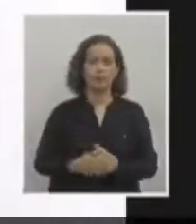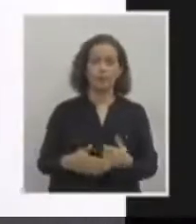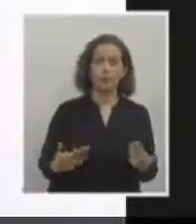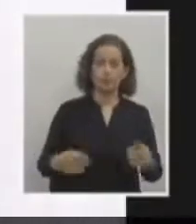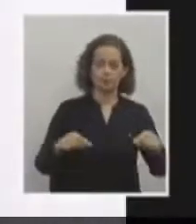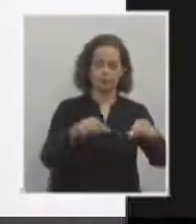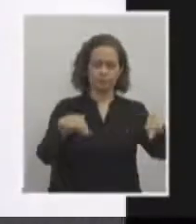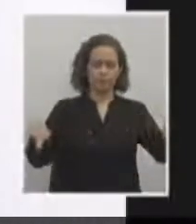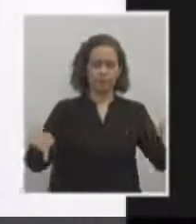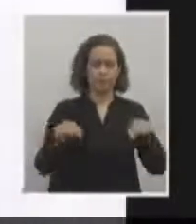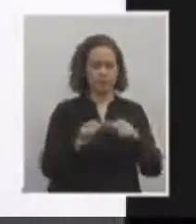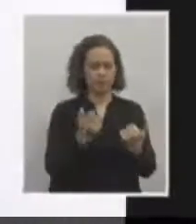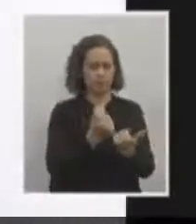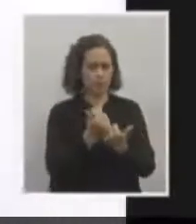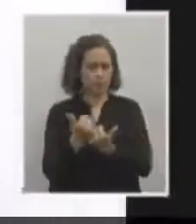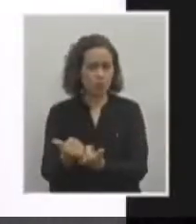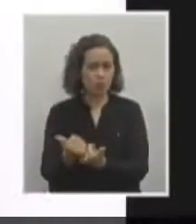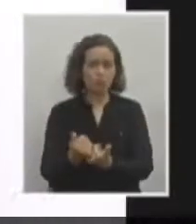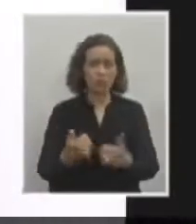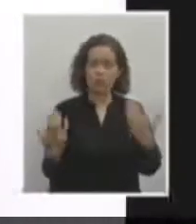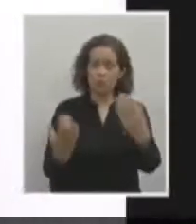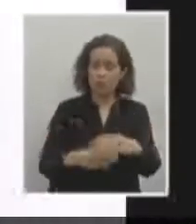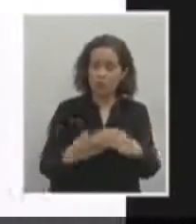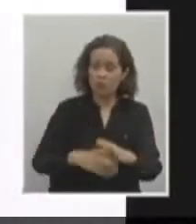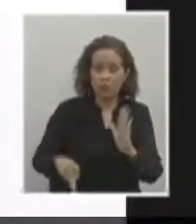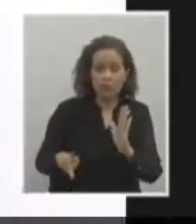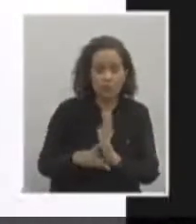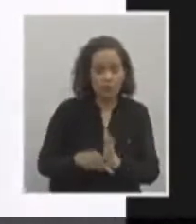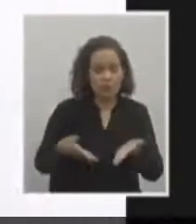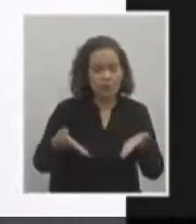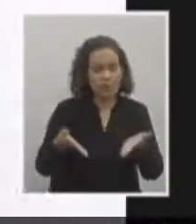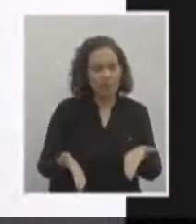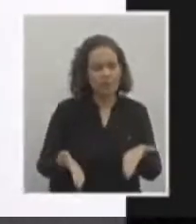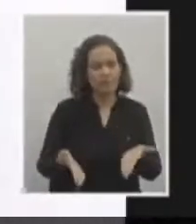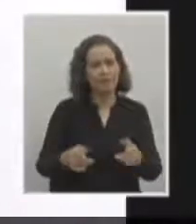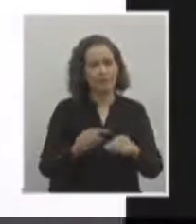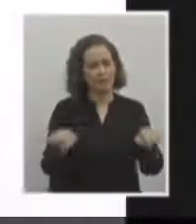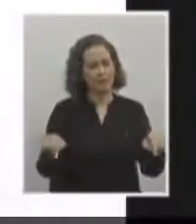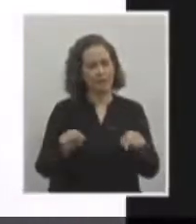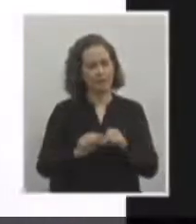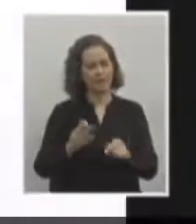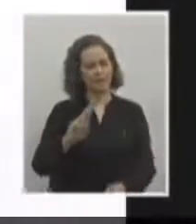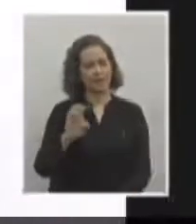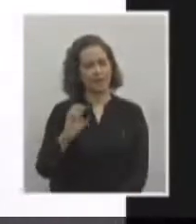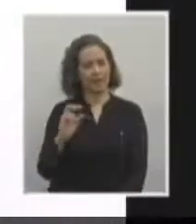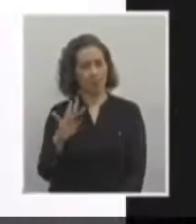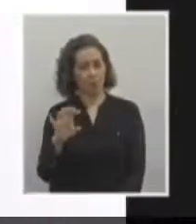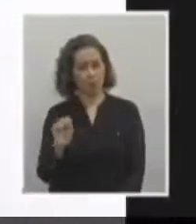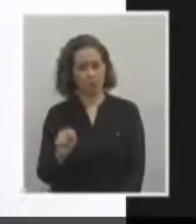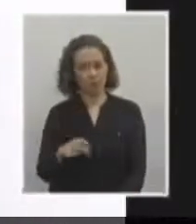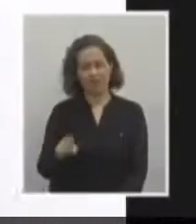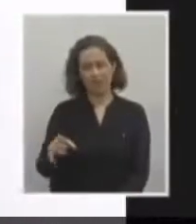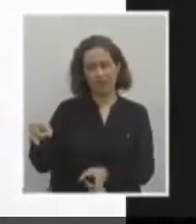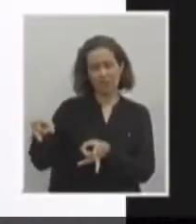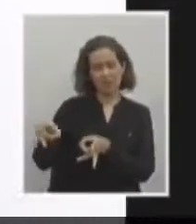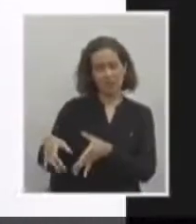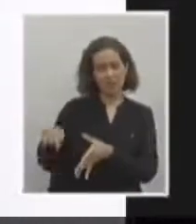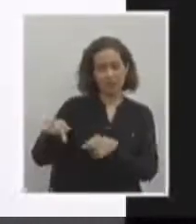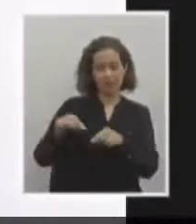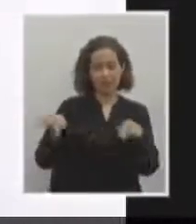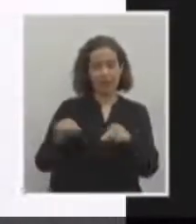um concurso específico para a sala de recurso. Então, se ele for excedente na sala de recurso, aí sim,